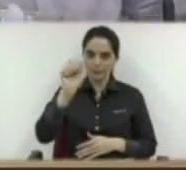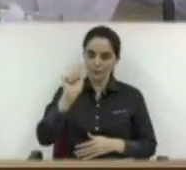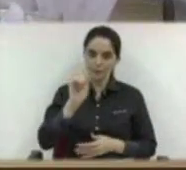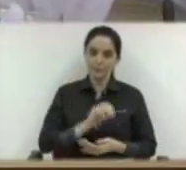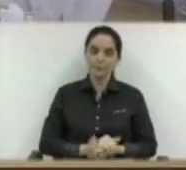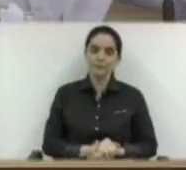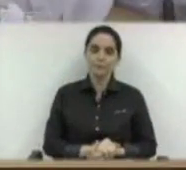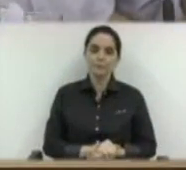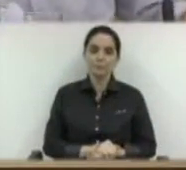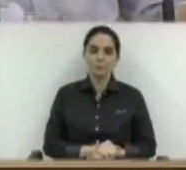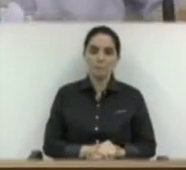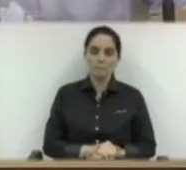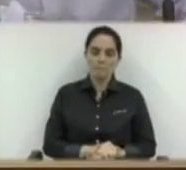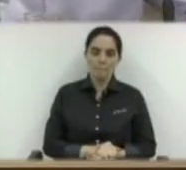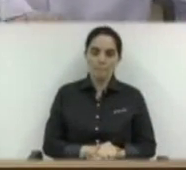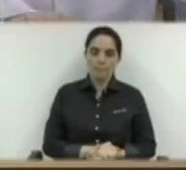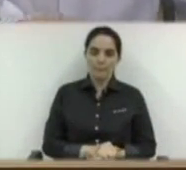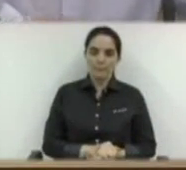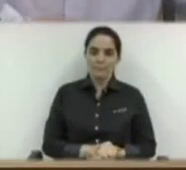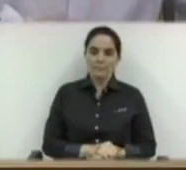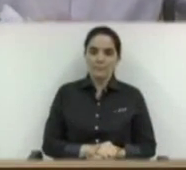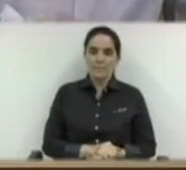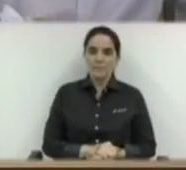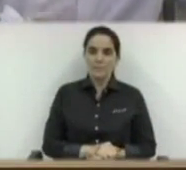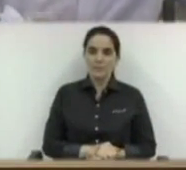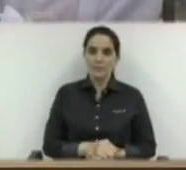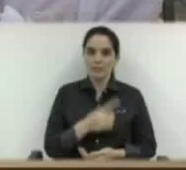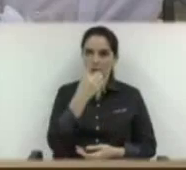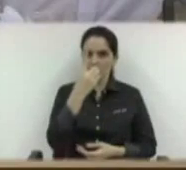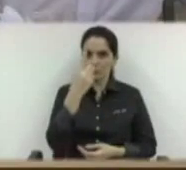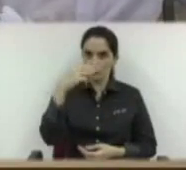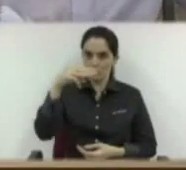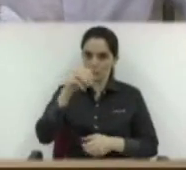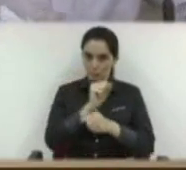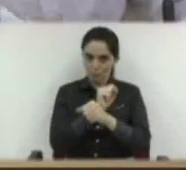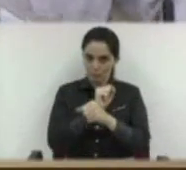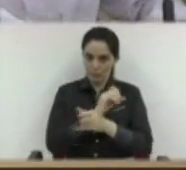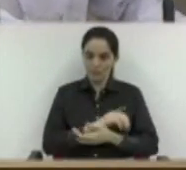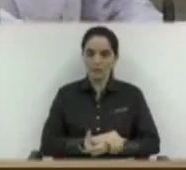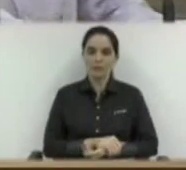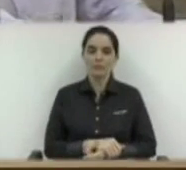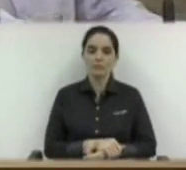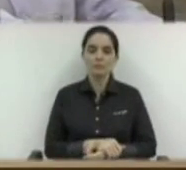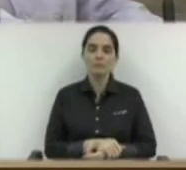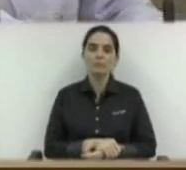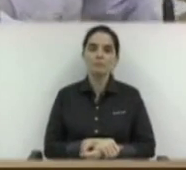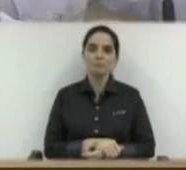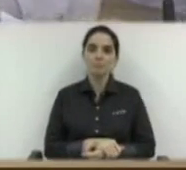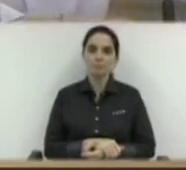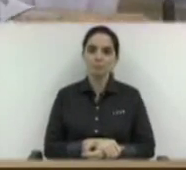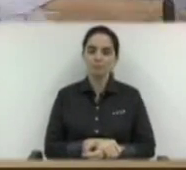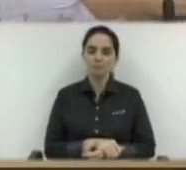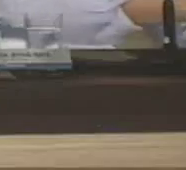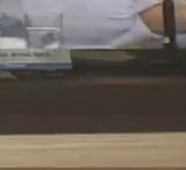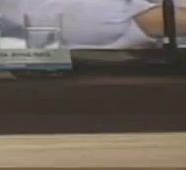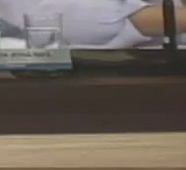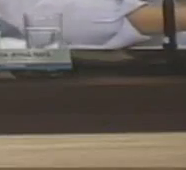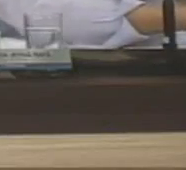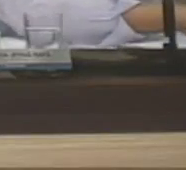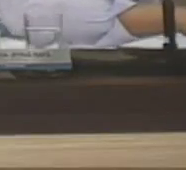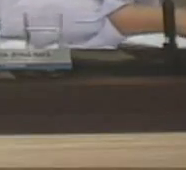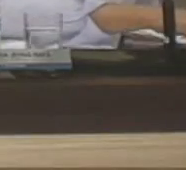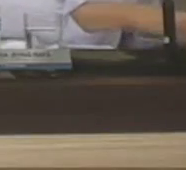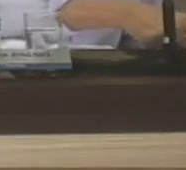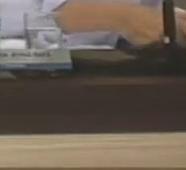às comissões. Senhor presidente, 1 minuto de suspensão dos trabalhos. Os trabalhos estão suspensos por 1 minuto.